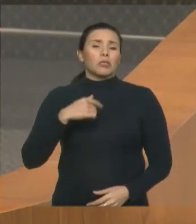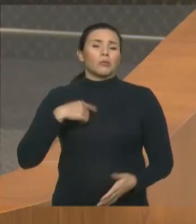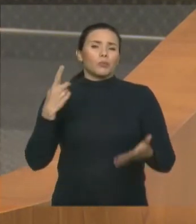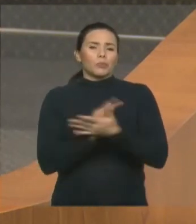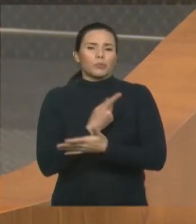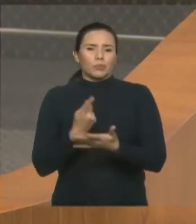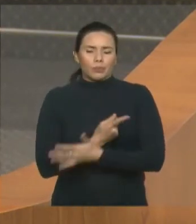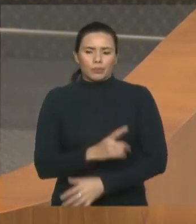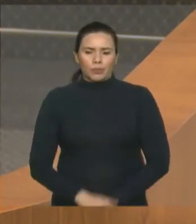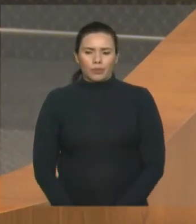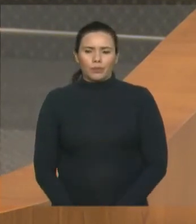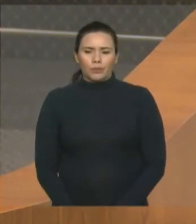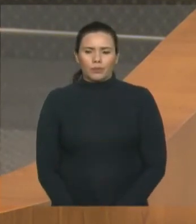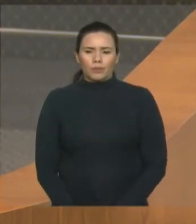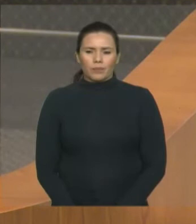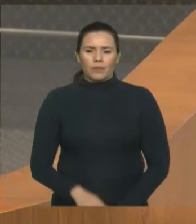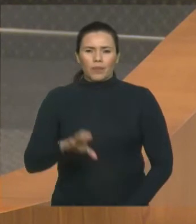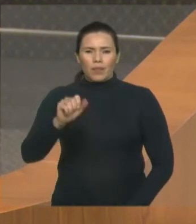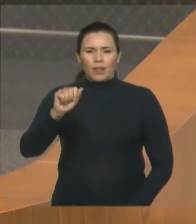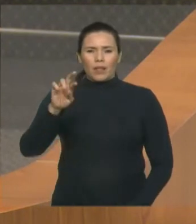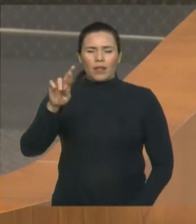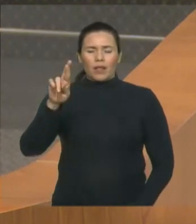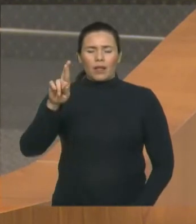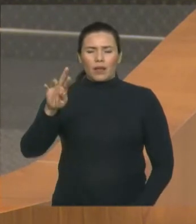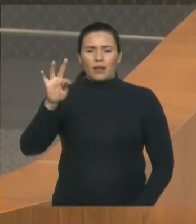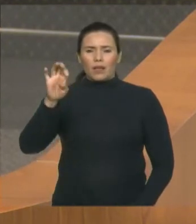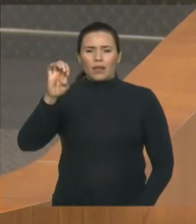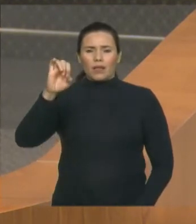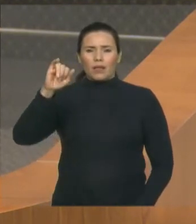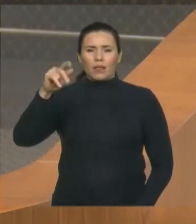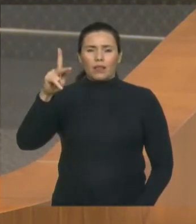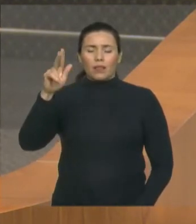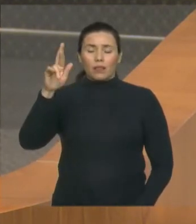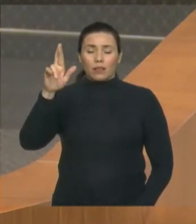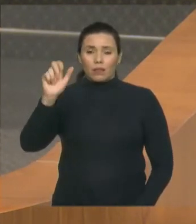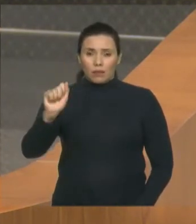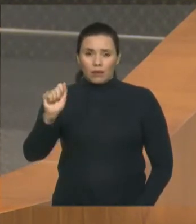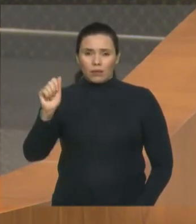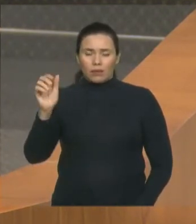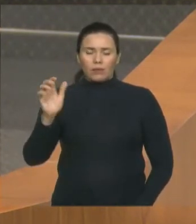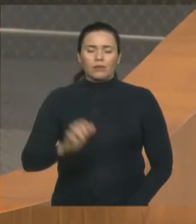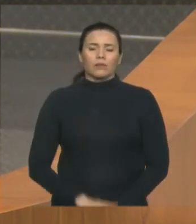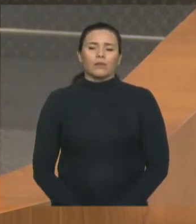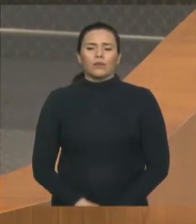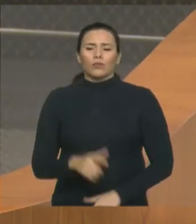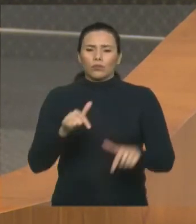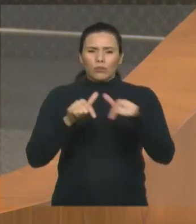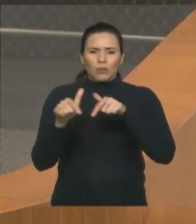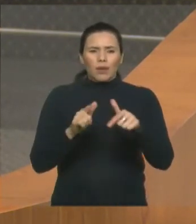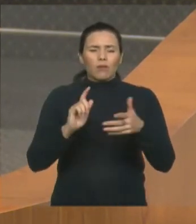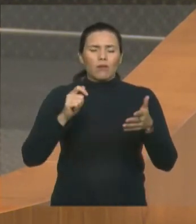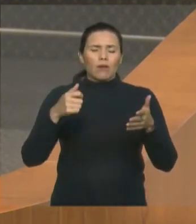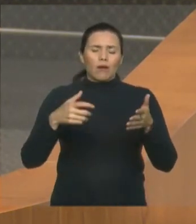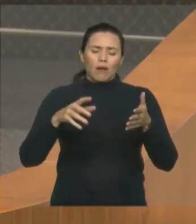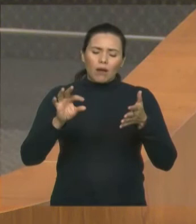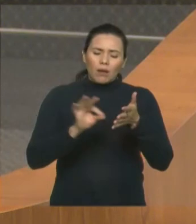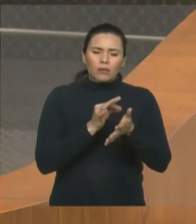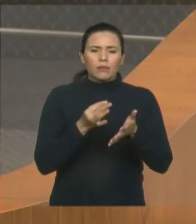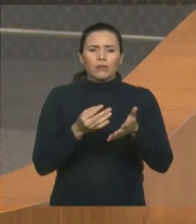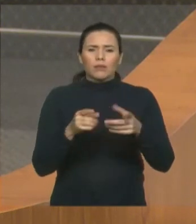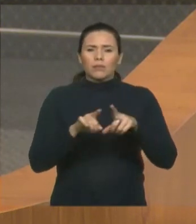assinadas de ordem sem sustentação jurídica. Sem sustentação jurídica. Fica o meu registro, presidente. Fica o meu